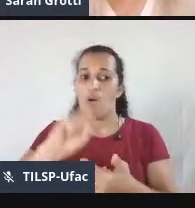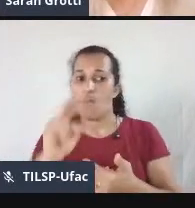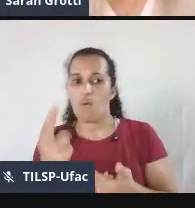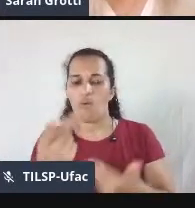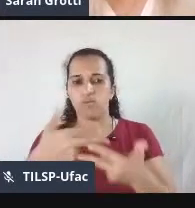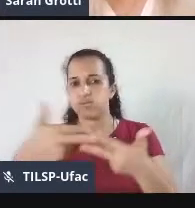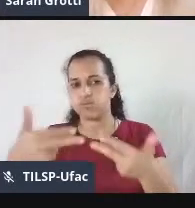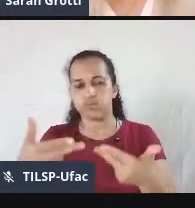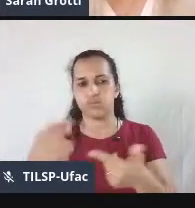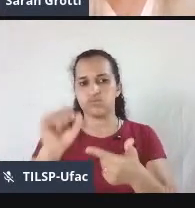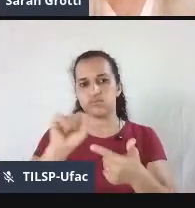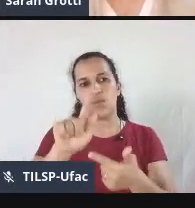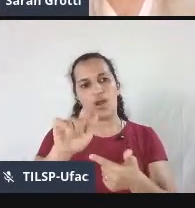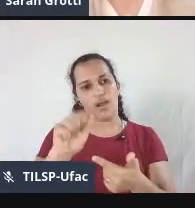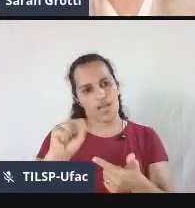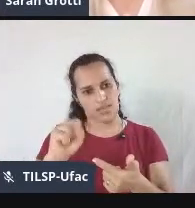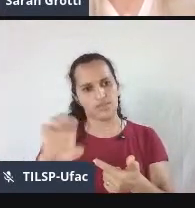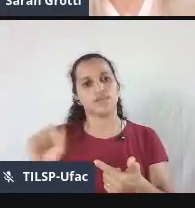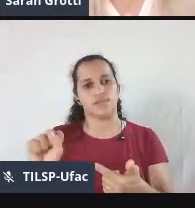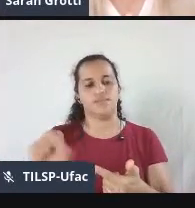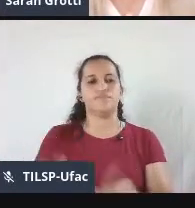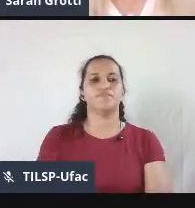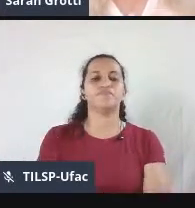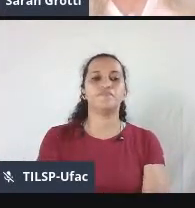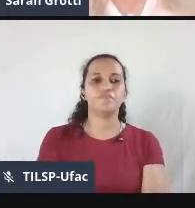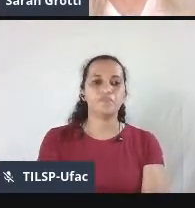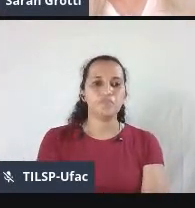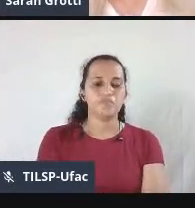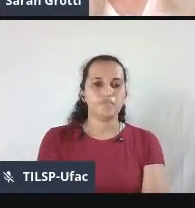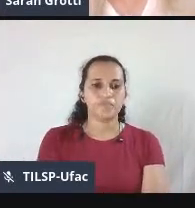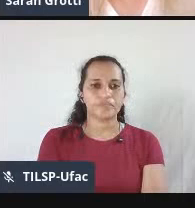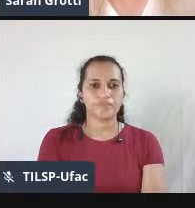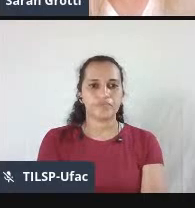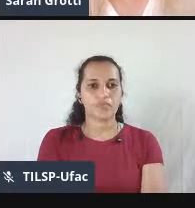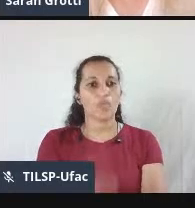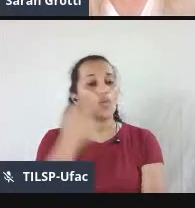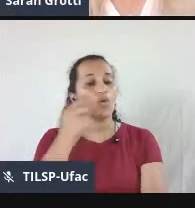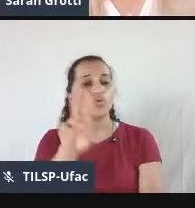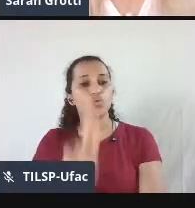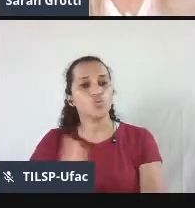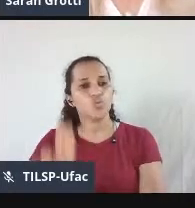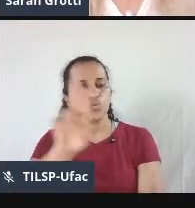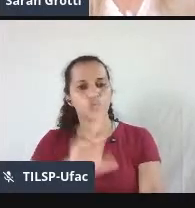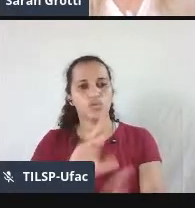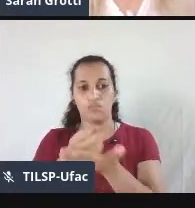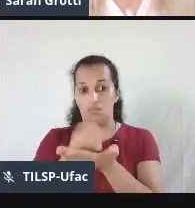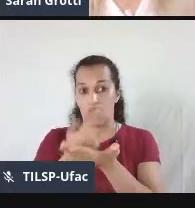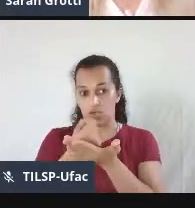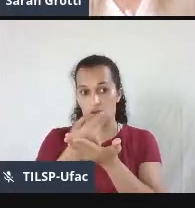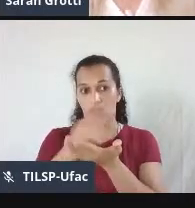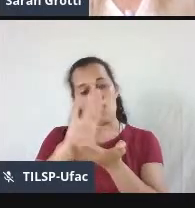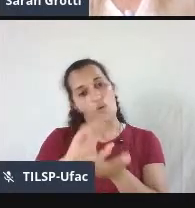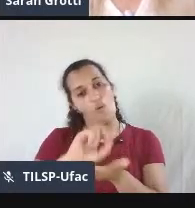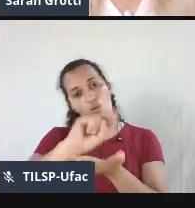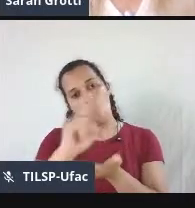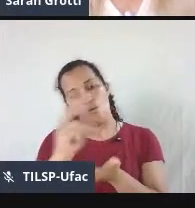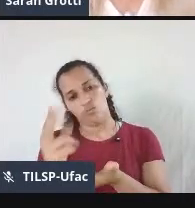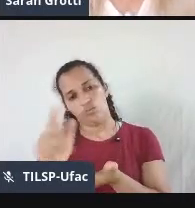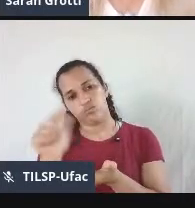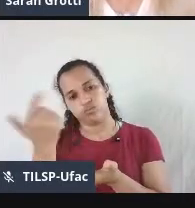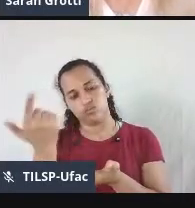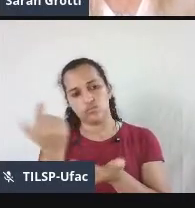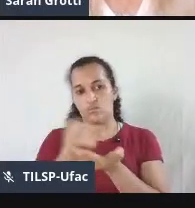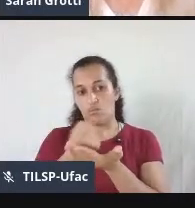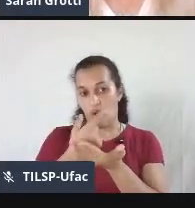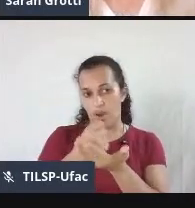que produz muito gás. Se faz uso de algum medicamento e suplementação, né, é